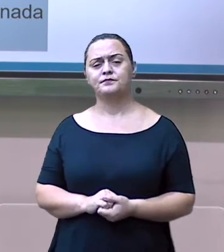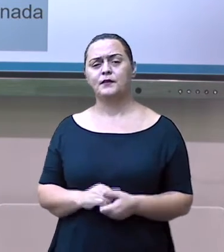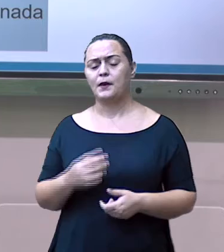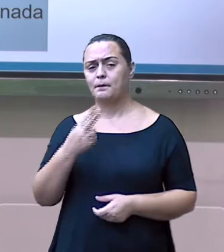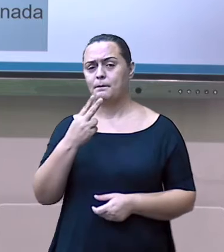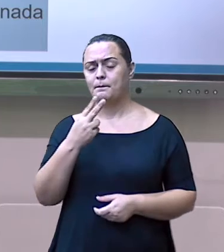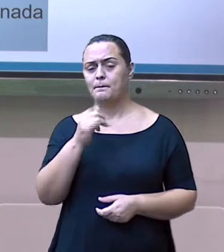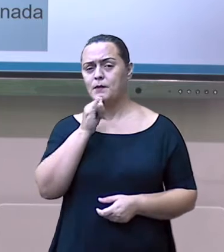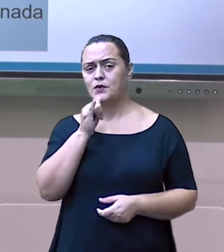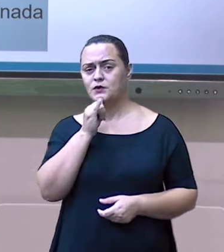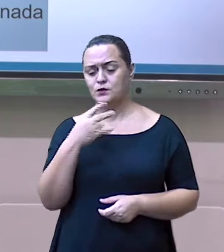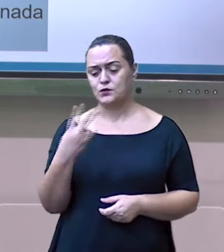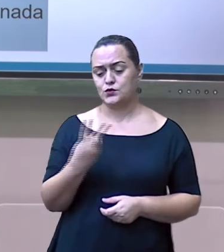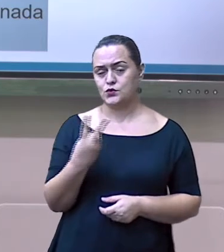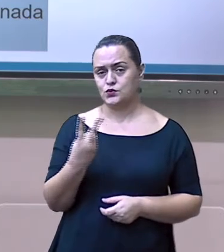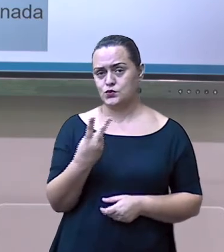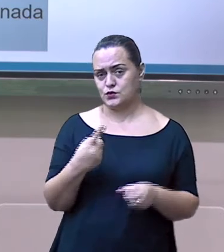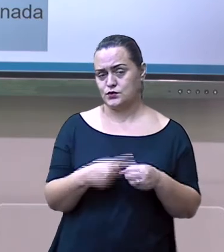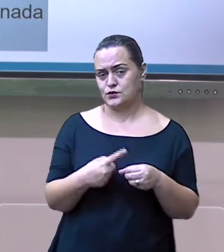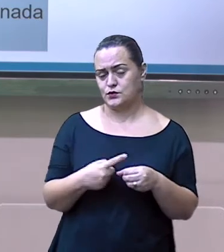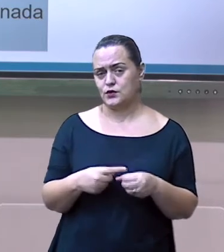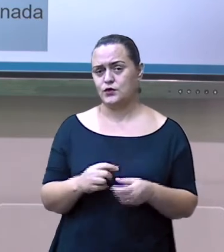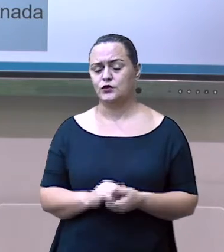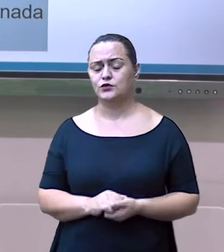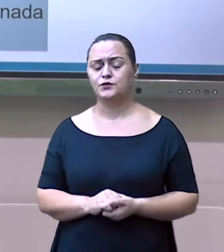Não só Guarapari, mas